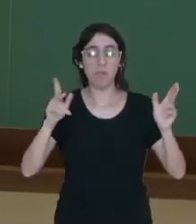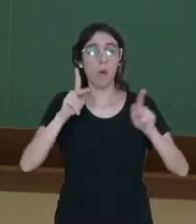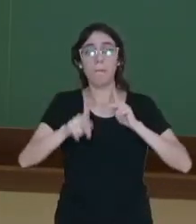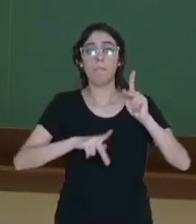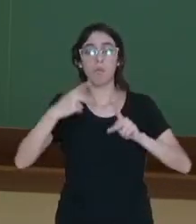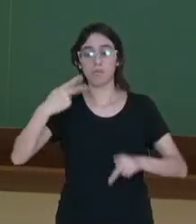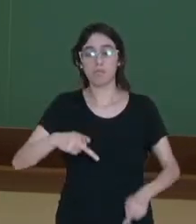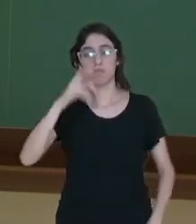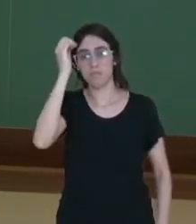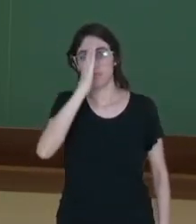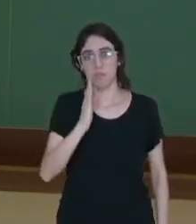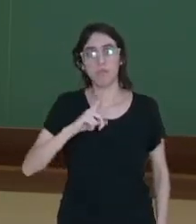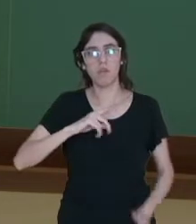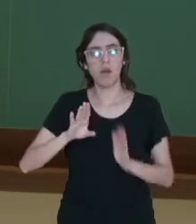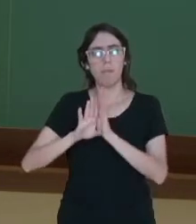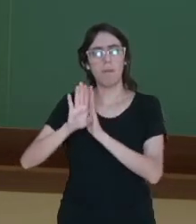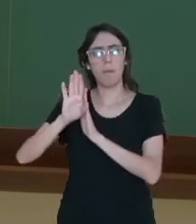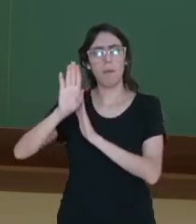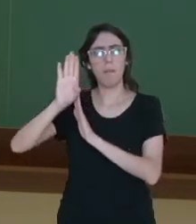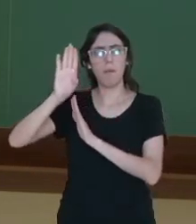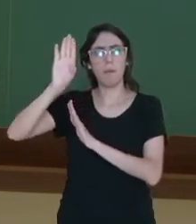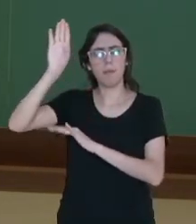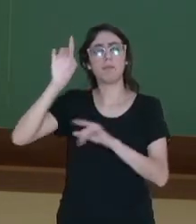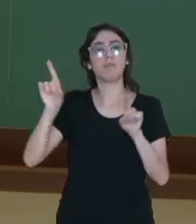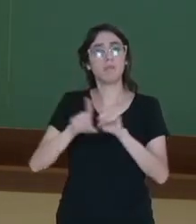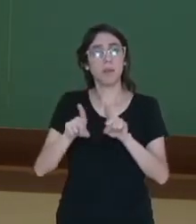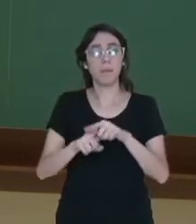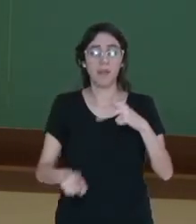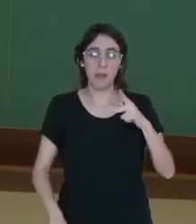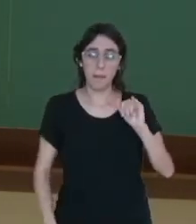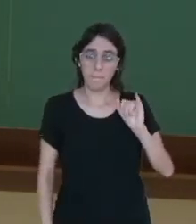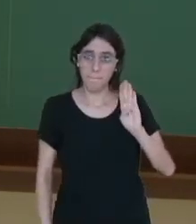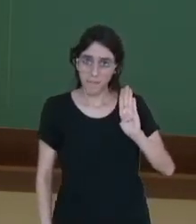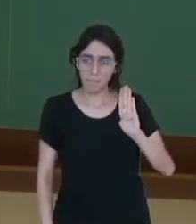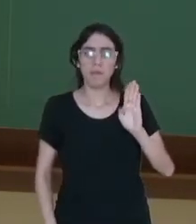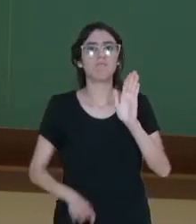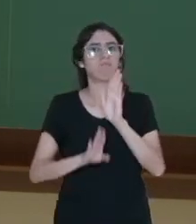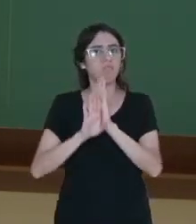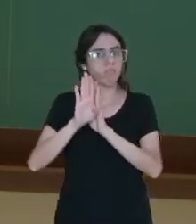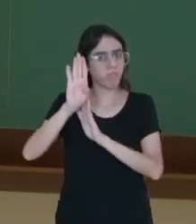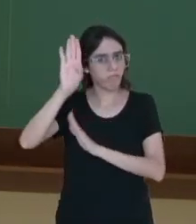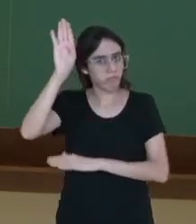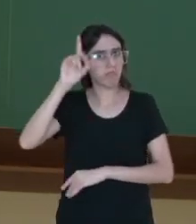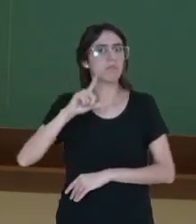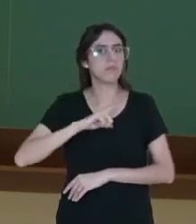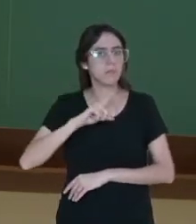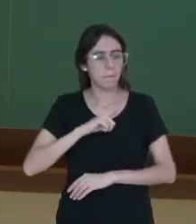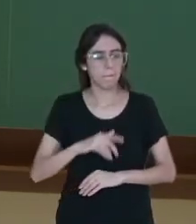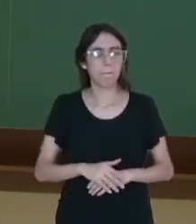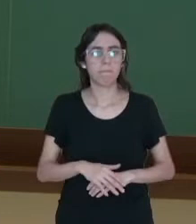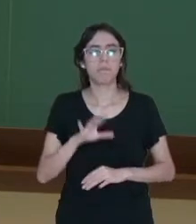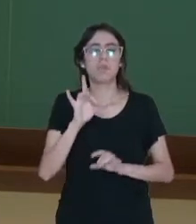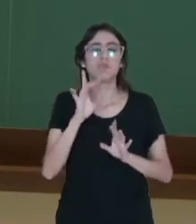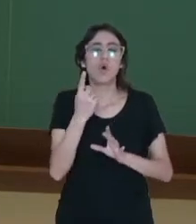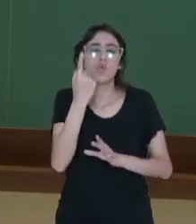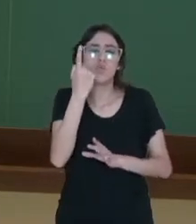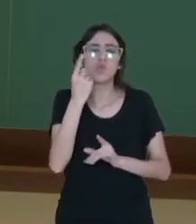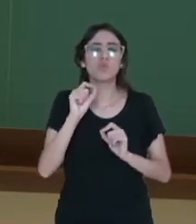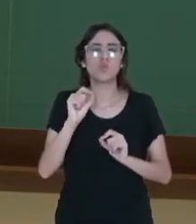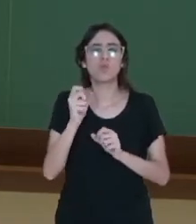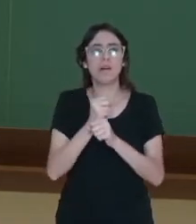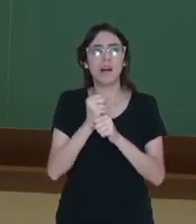em constante aumento, mas também o PIB aumentando. A única exceção você observa na tabela é o